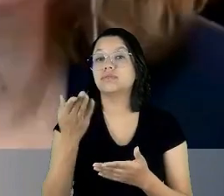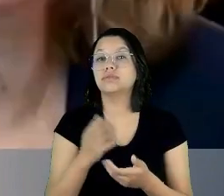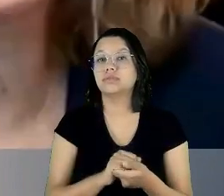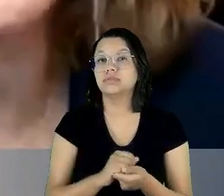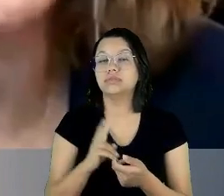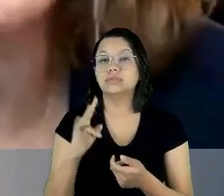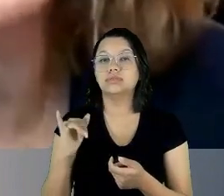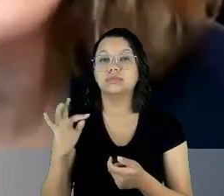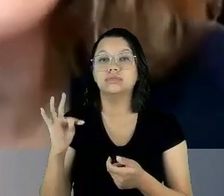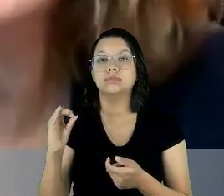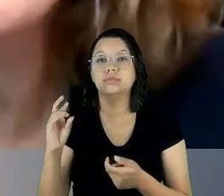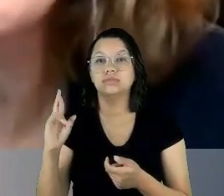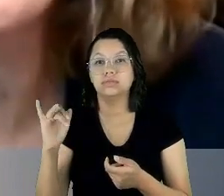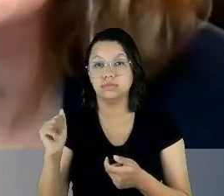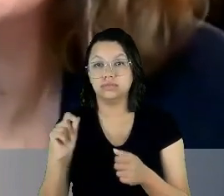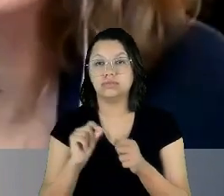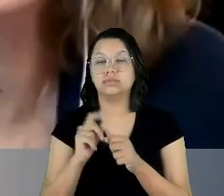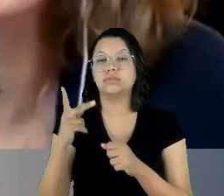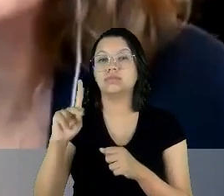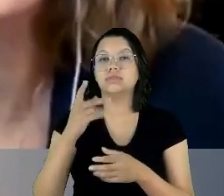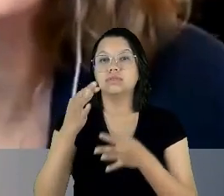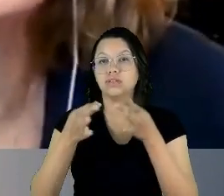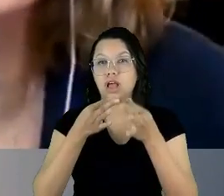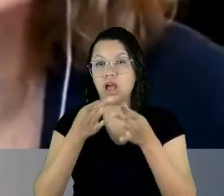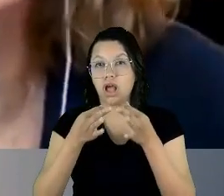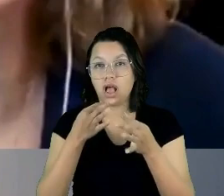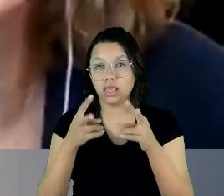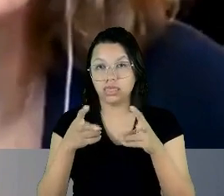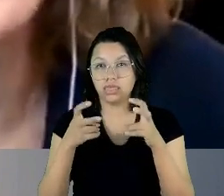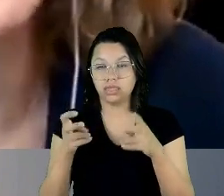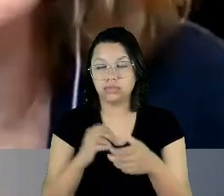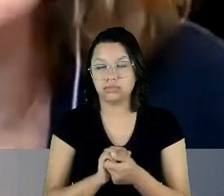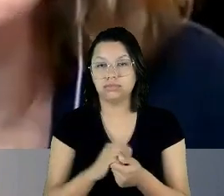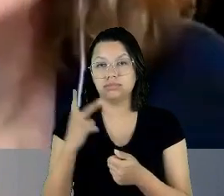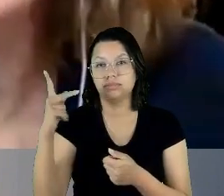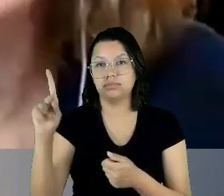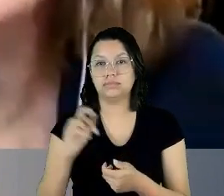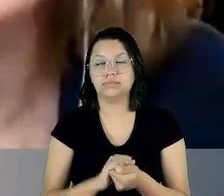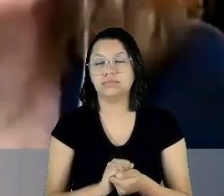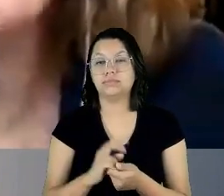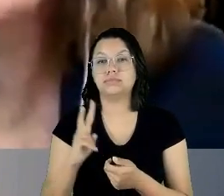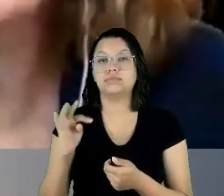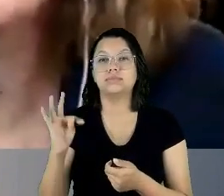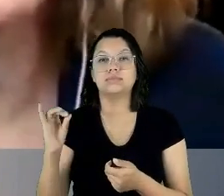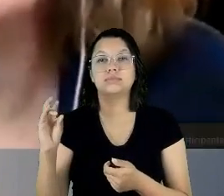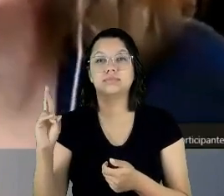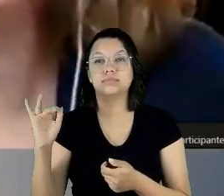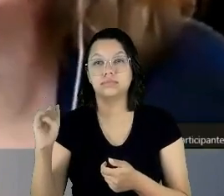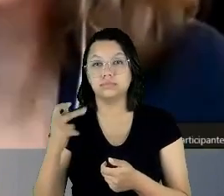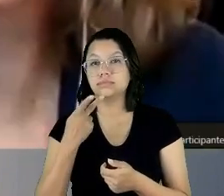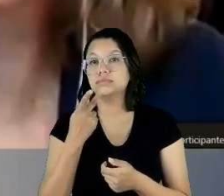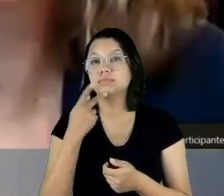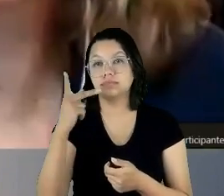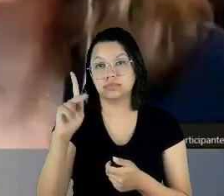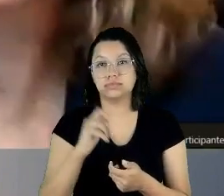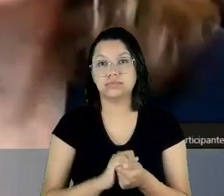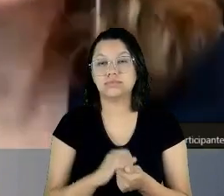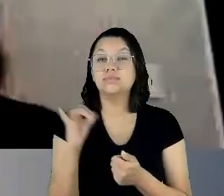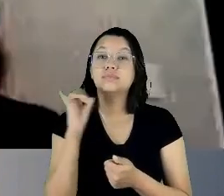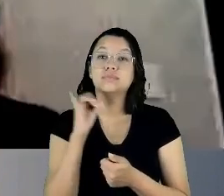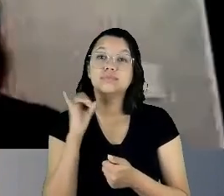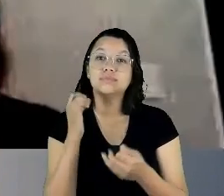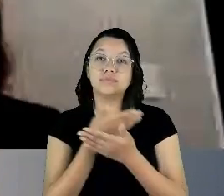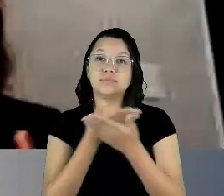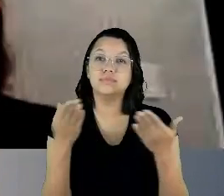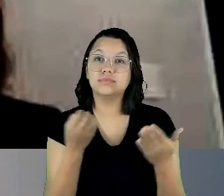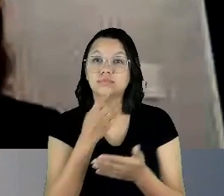para a Vitória Dandara fazer os comentários e as considerações dela. Vitória, a palavra é sua. Oi,